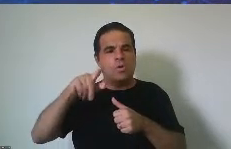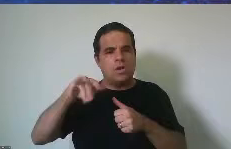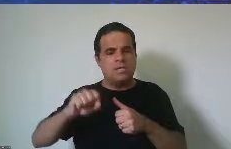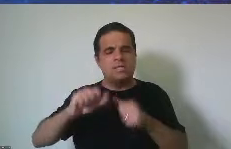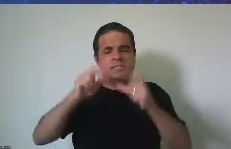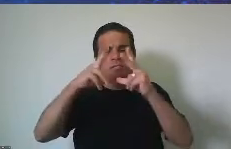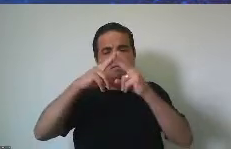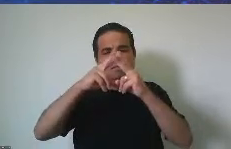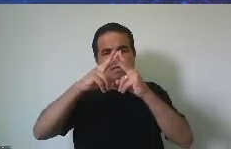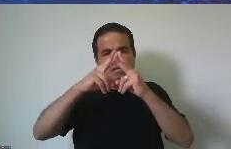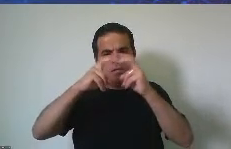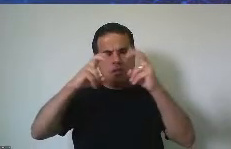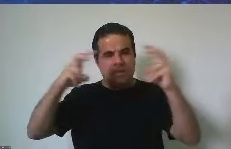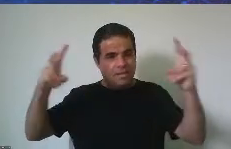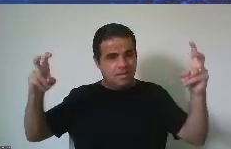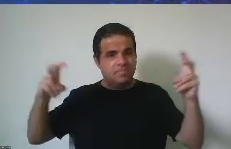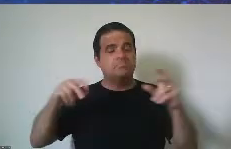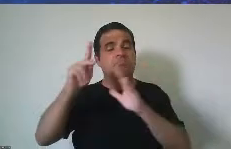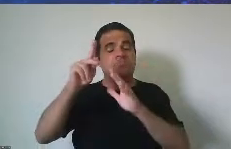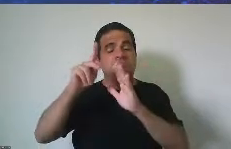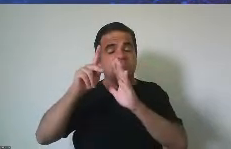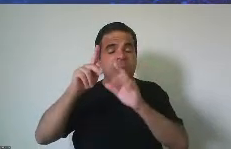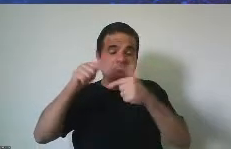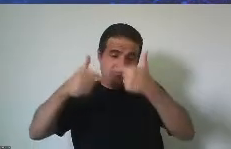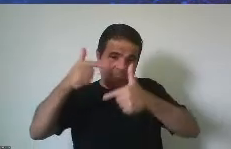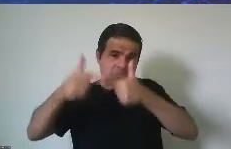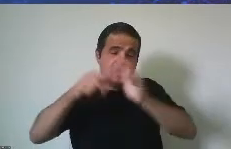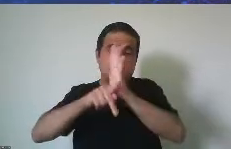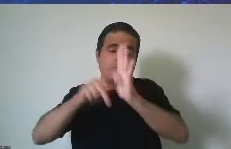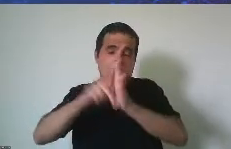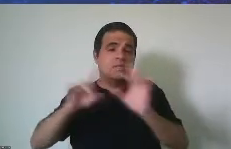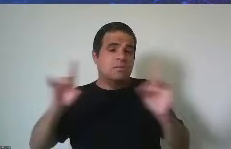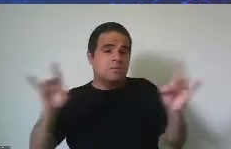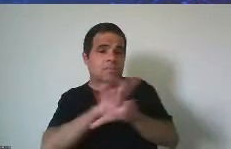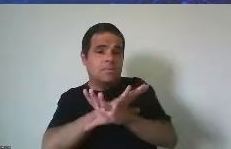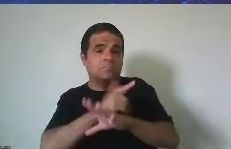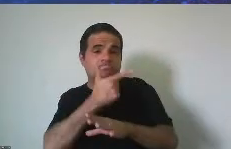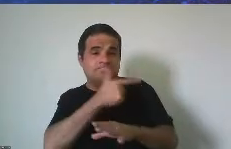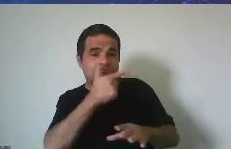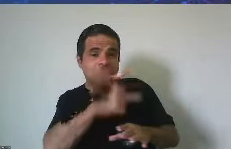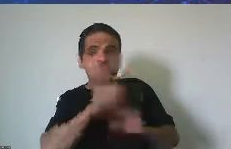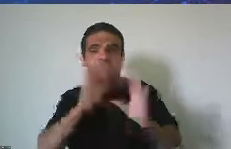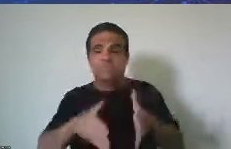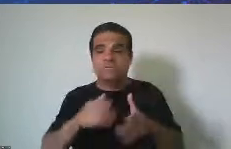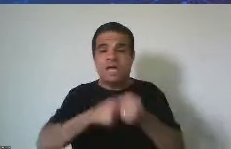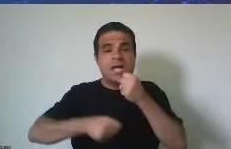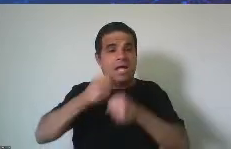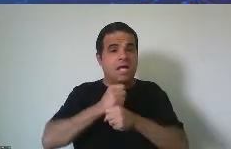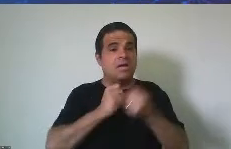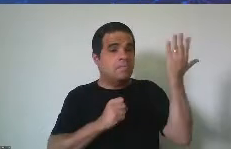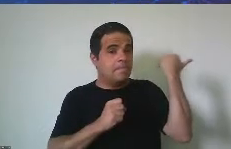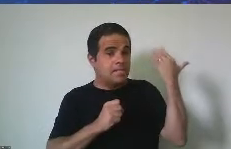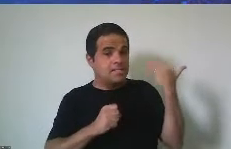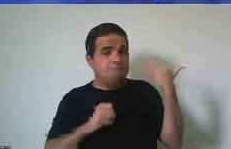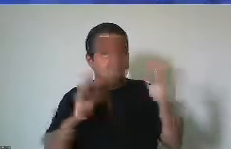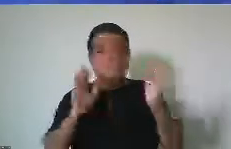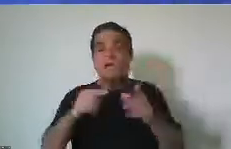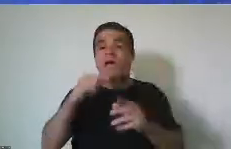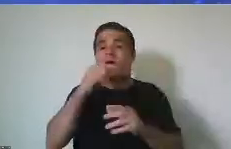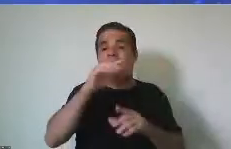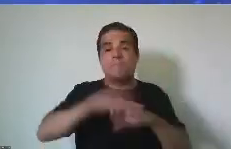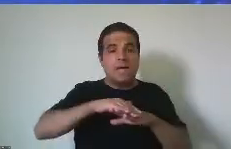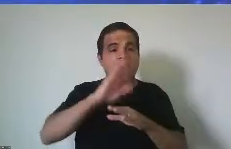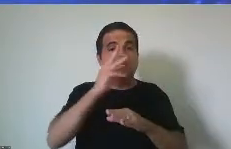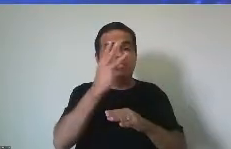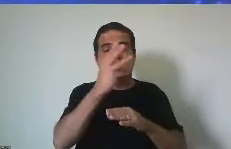o empreendimento está pronto está funcionando consegui Desde o ano passado e mais três Empreendimentos